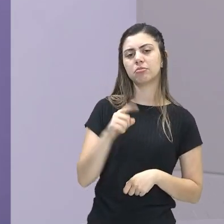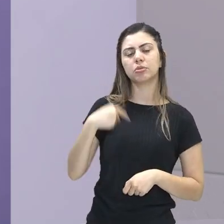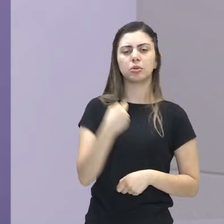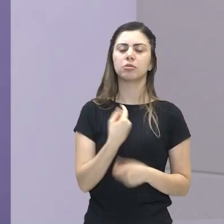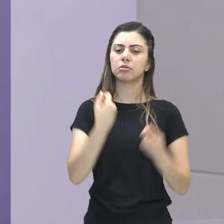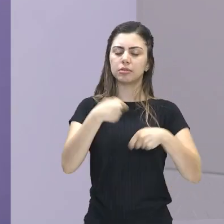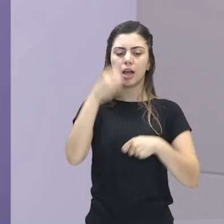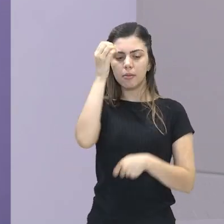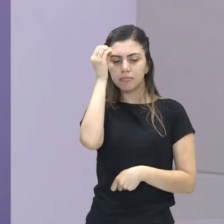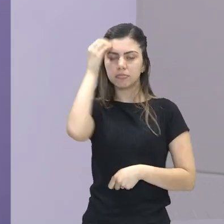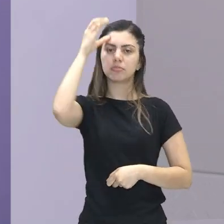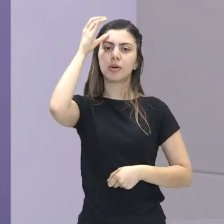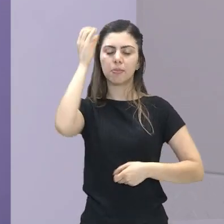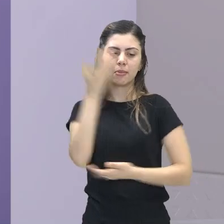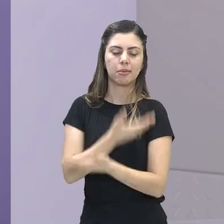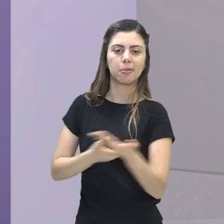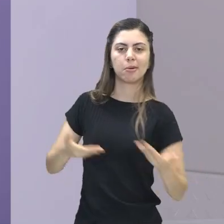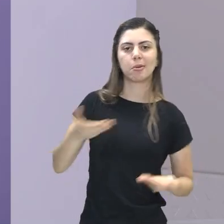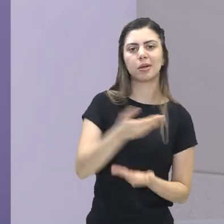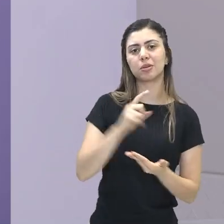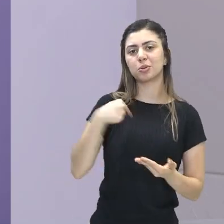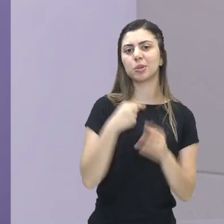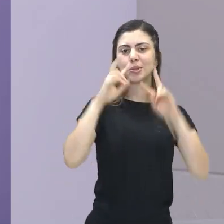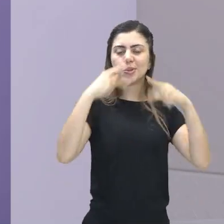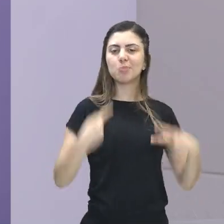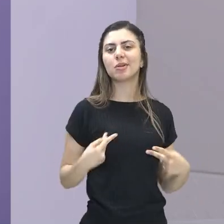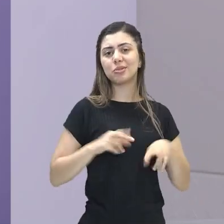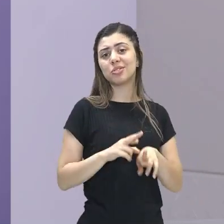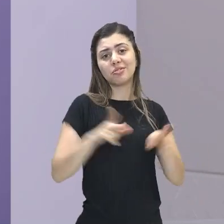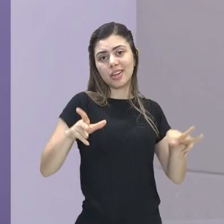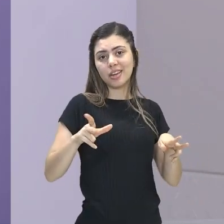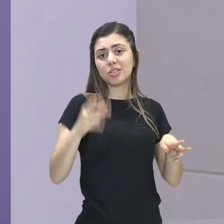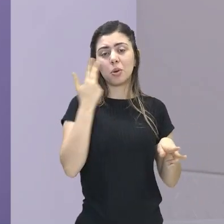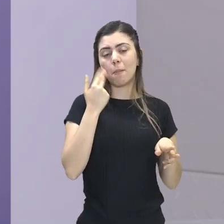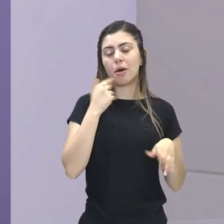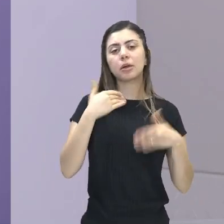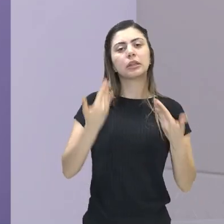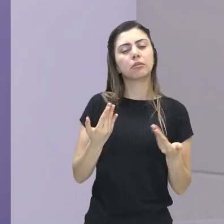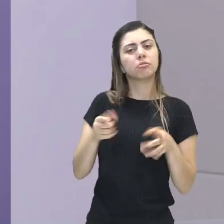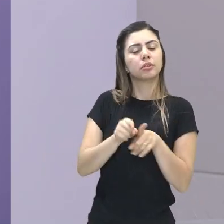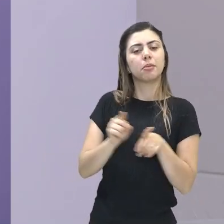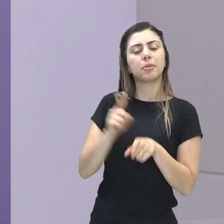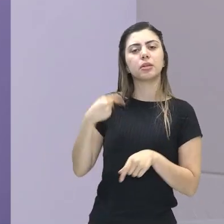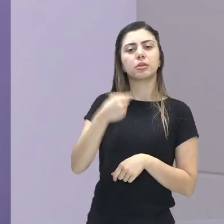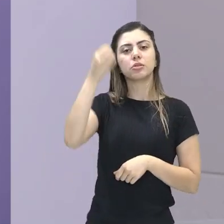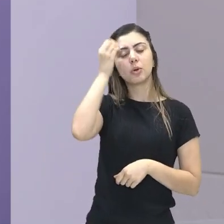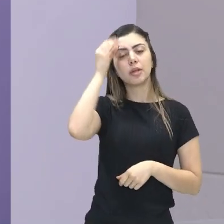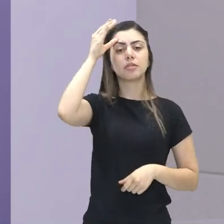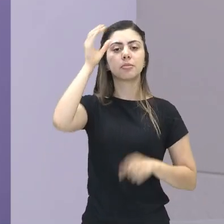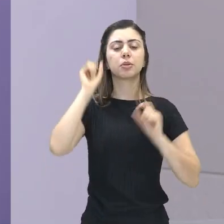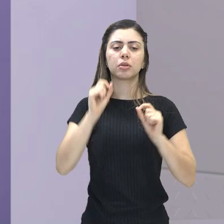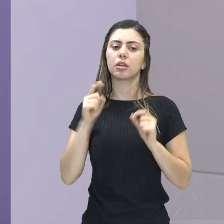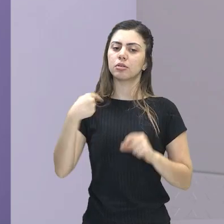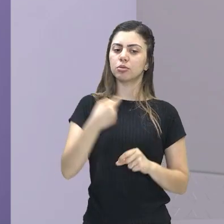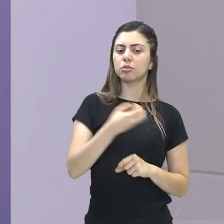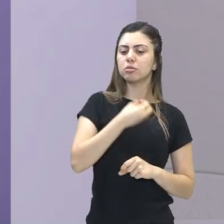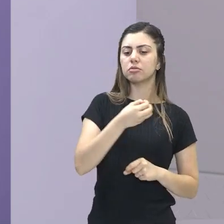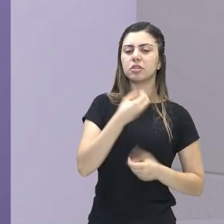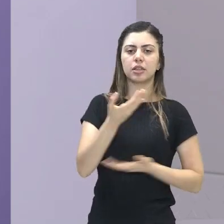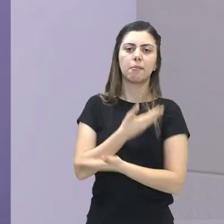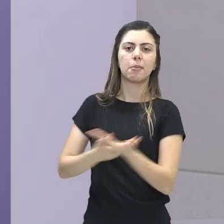enriquecimento, mostra a diversidade humana. E é preciso também nós entendermos que conviver com essas